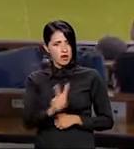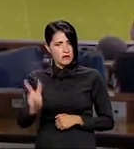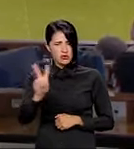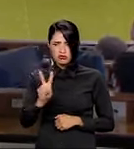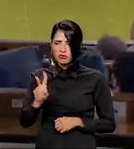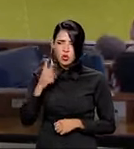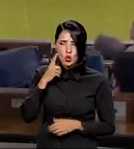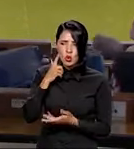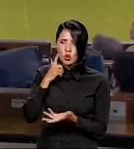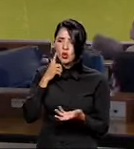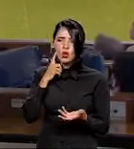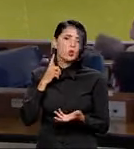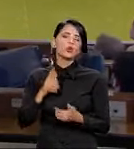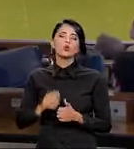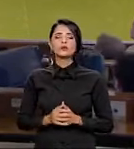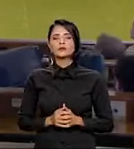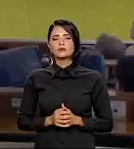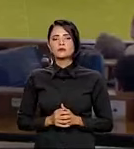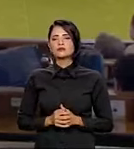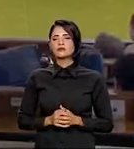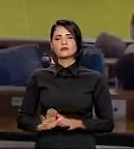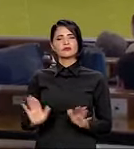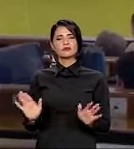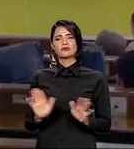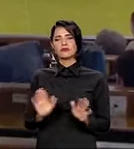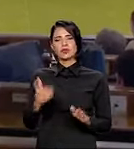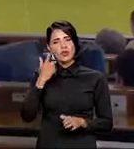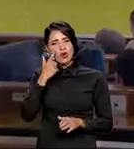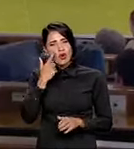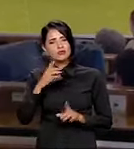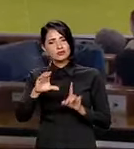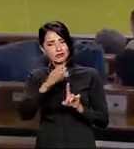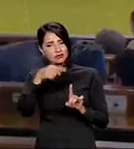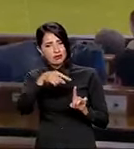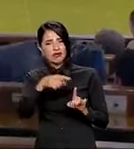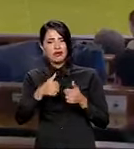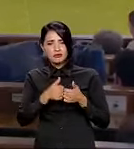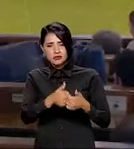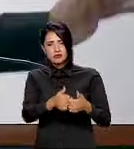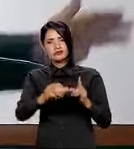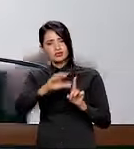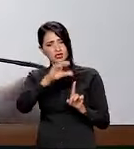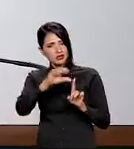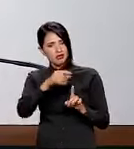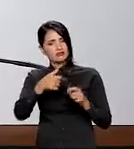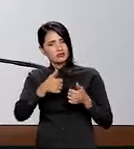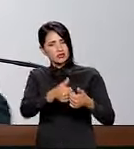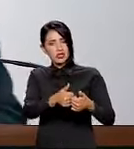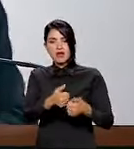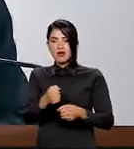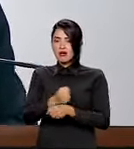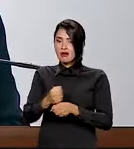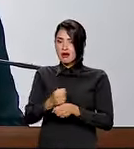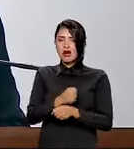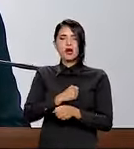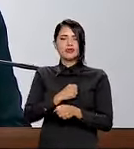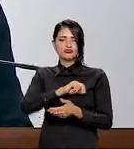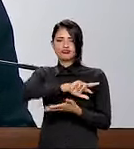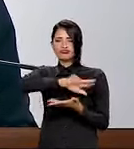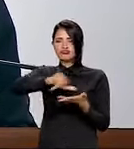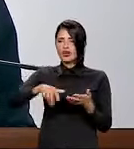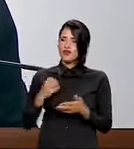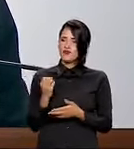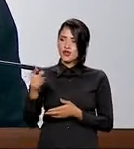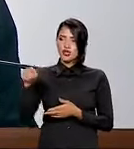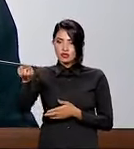Ei? O senhor cogita fazer uma visita à Venezuela? Não, veja, eu tenho um calendário. Esse ano eu tenho muitas viagens. Se